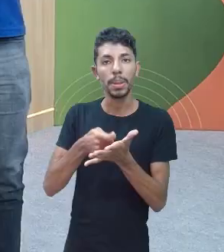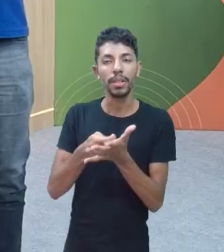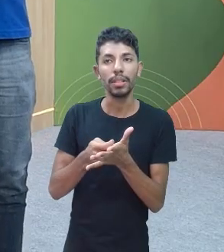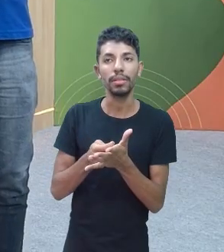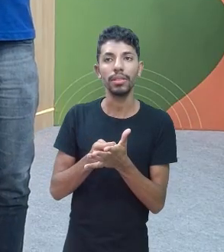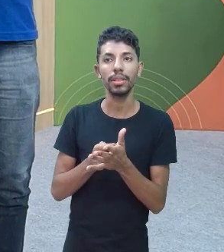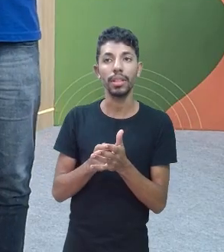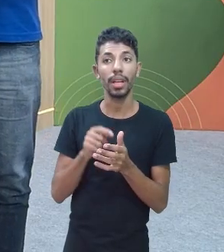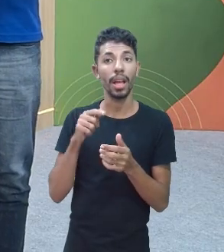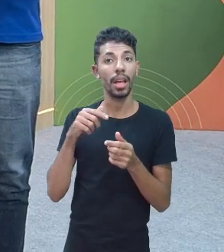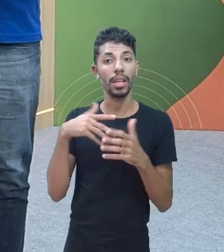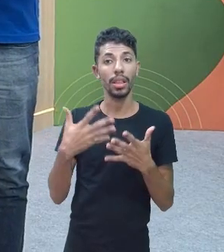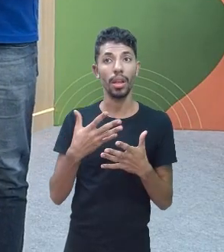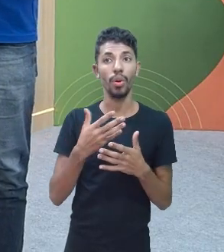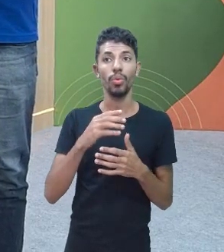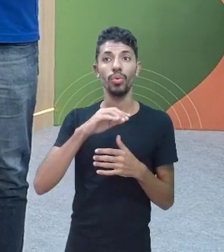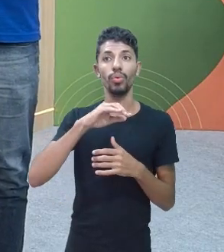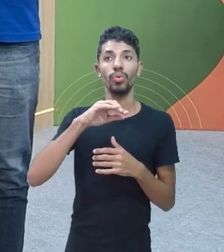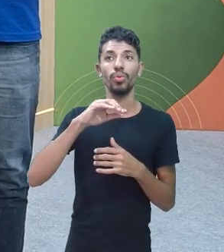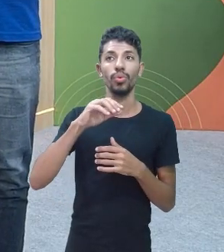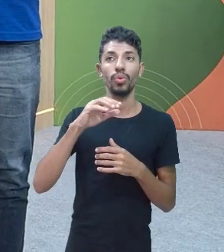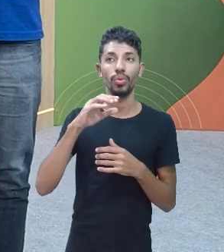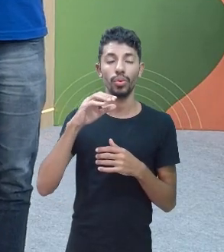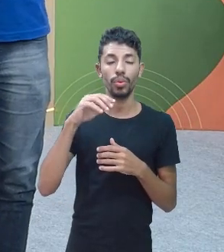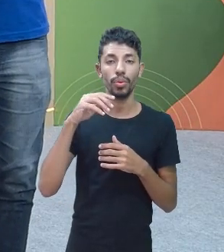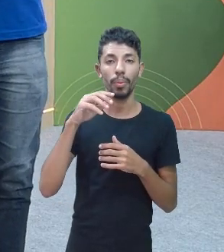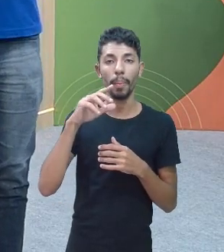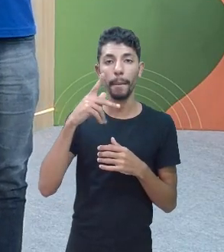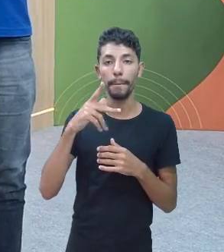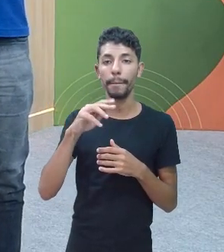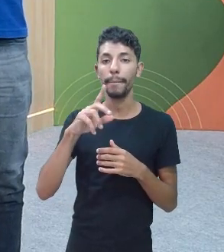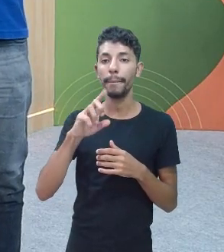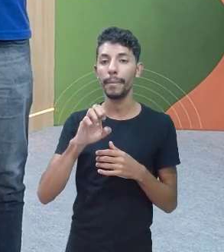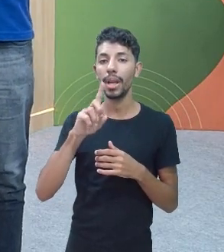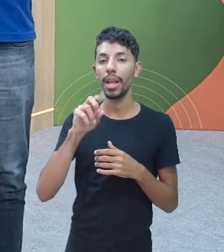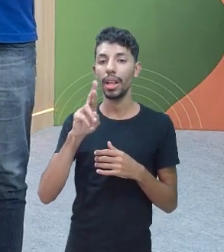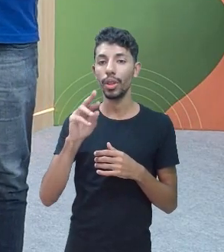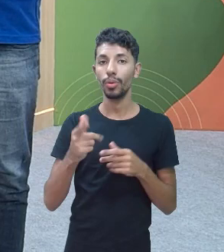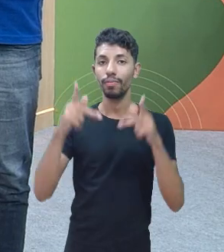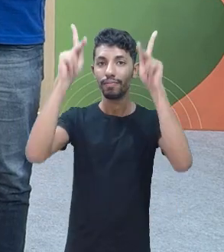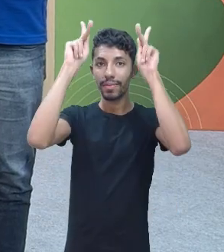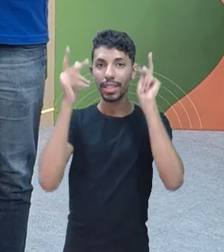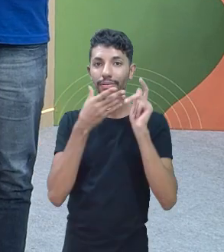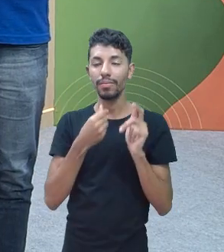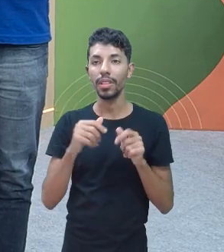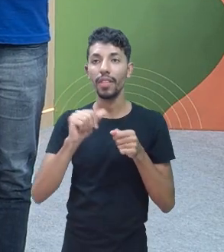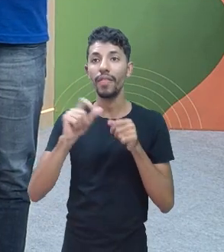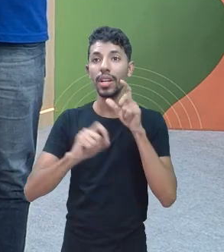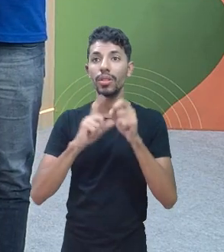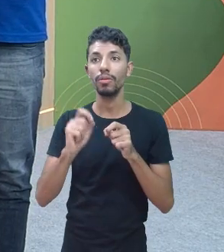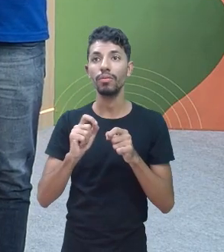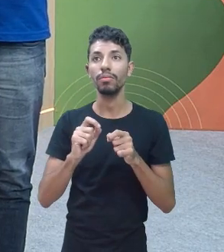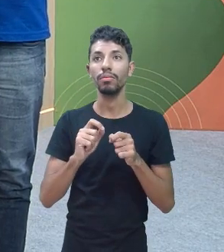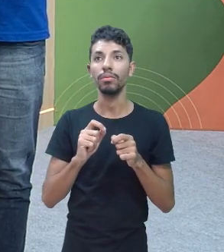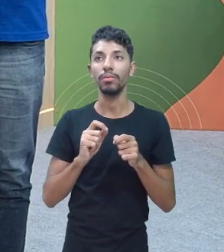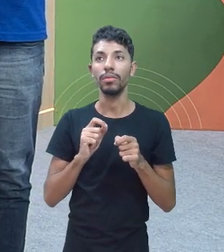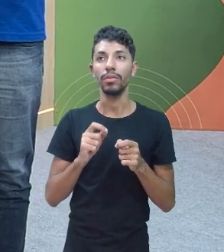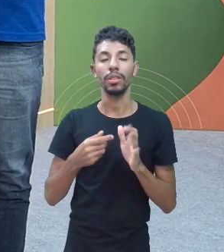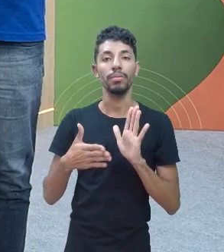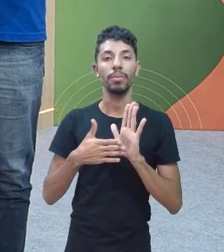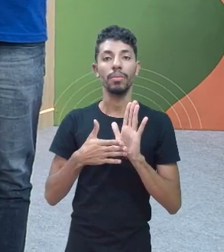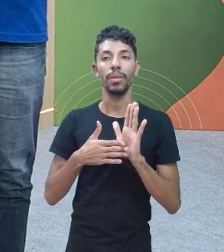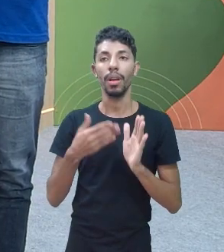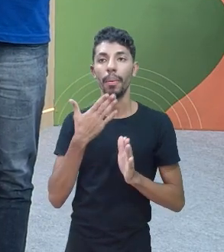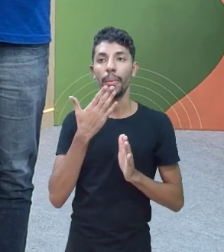Constituição portuguesa, ainda aí em 26 de fevereiro de 1821, tá certo? Nessa pintura aí do Taunay, né?